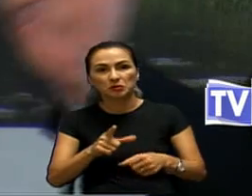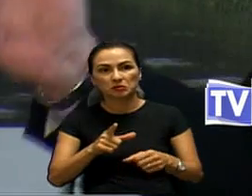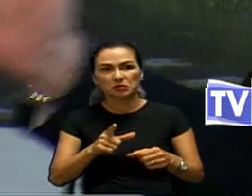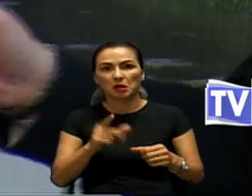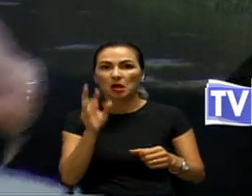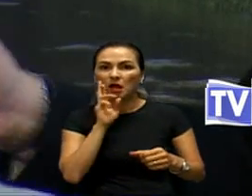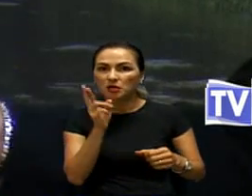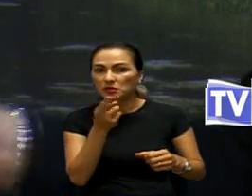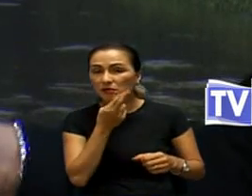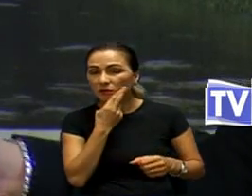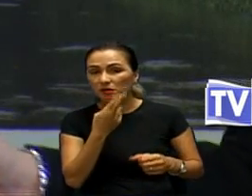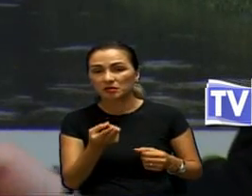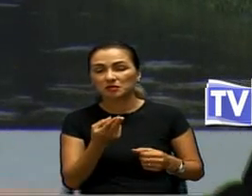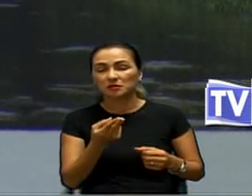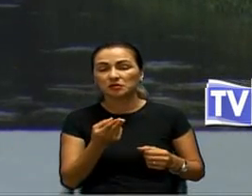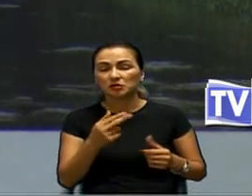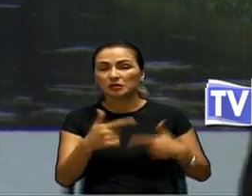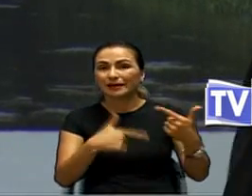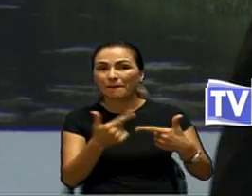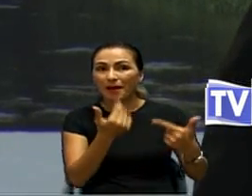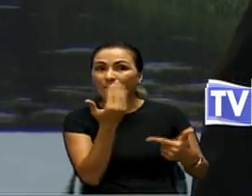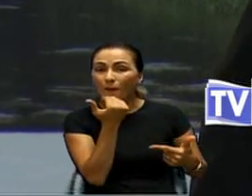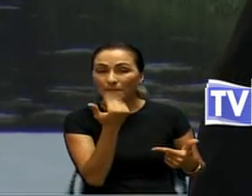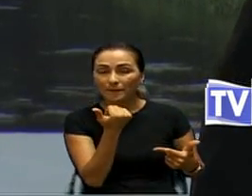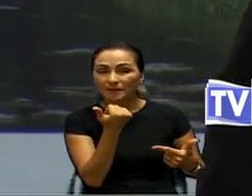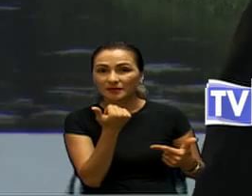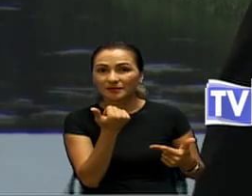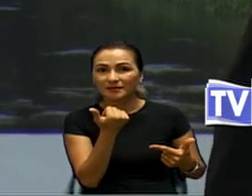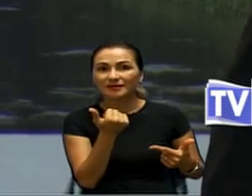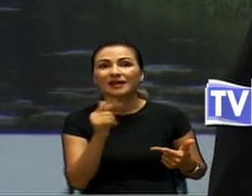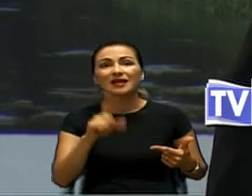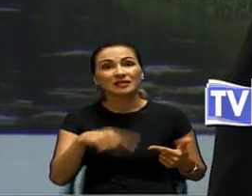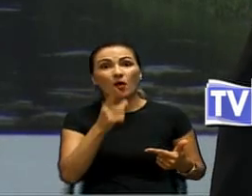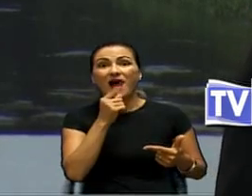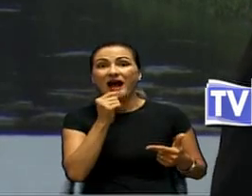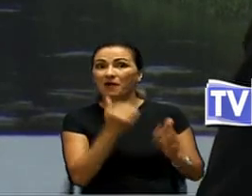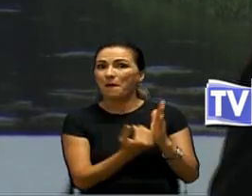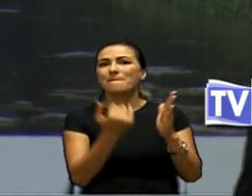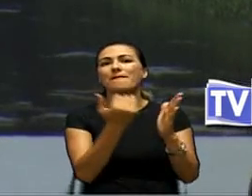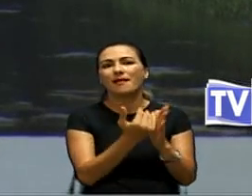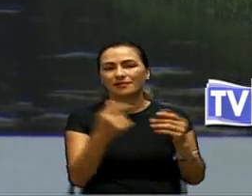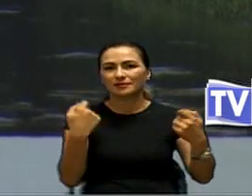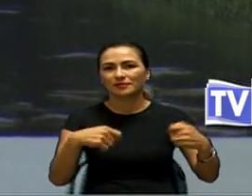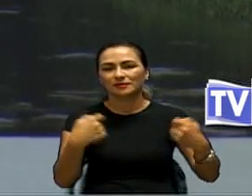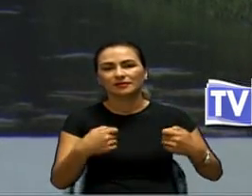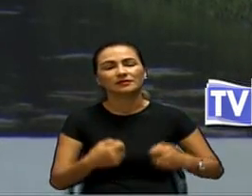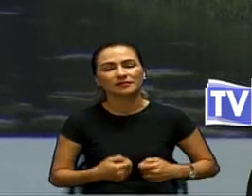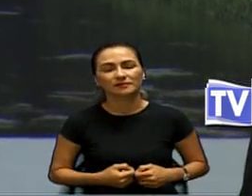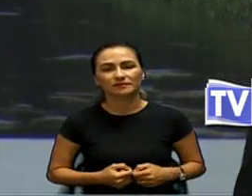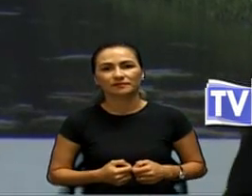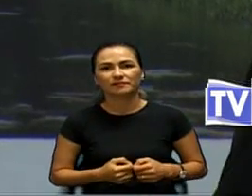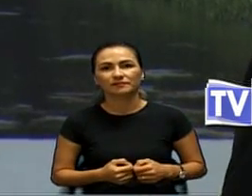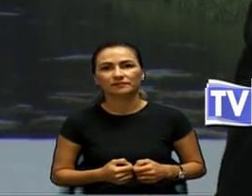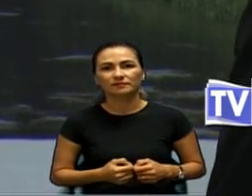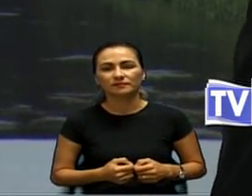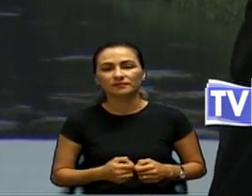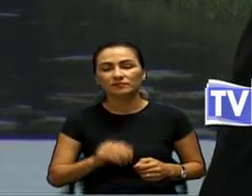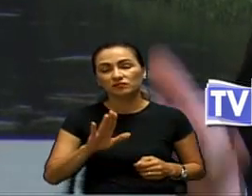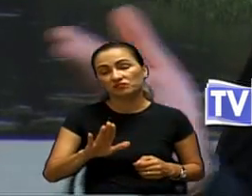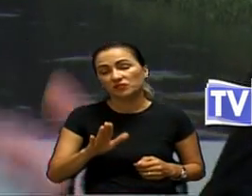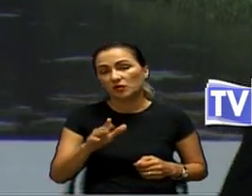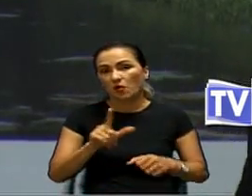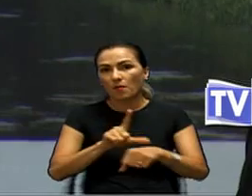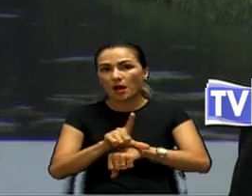fica retratado no consumo da água. Por exemplo, uma loja de parafuso, por exemplo, pode ter uma área